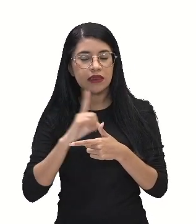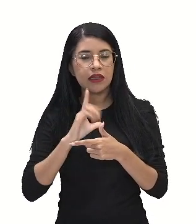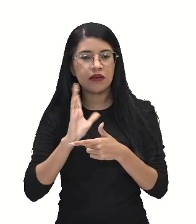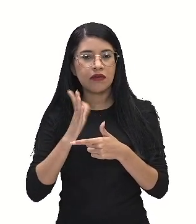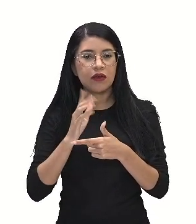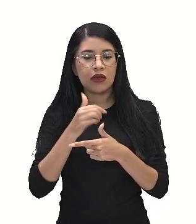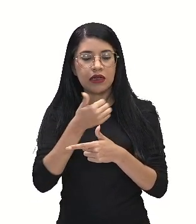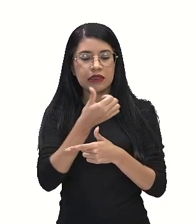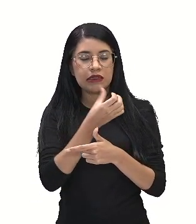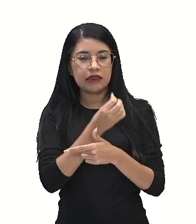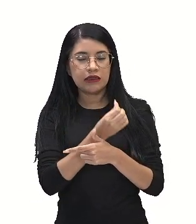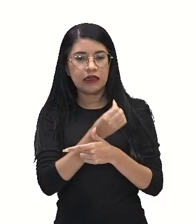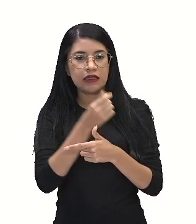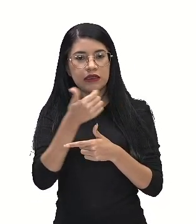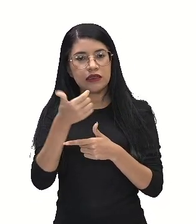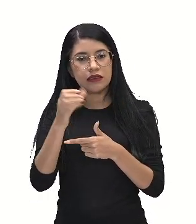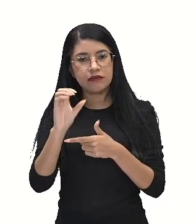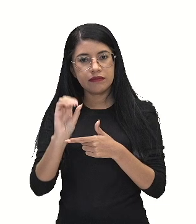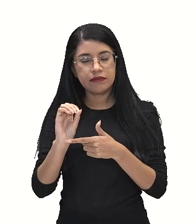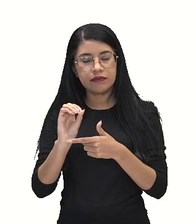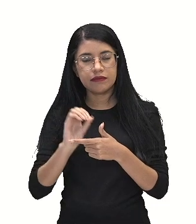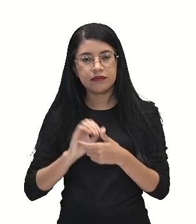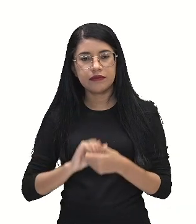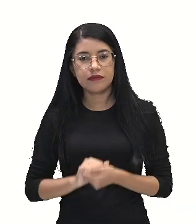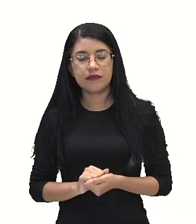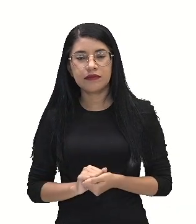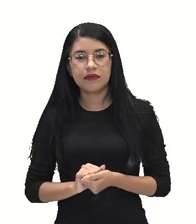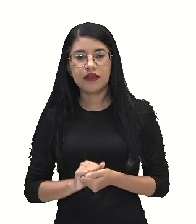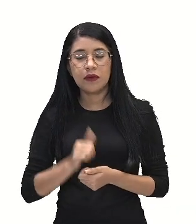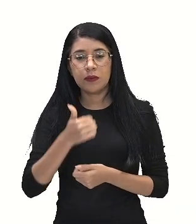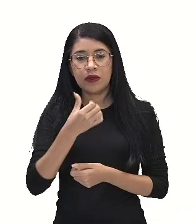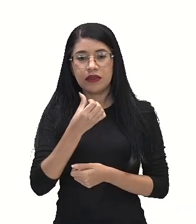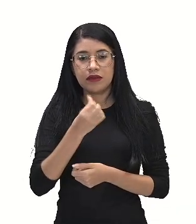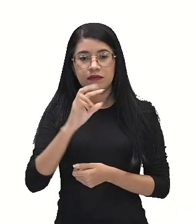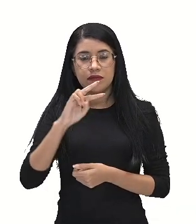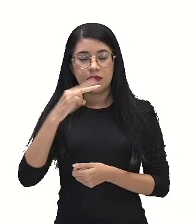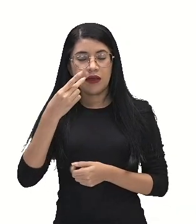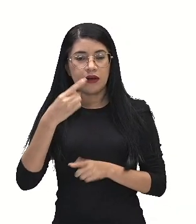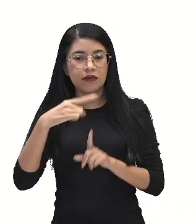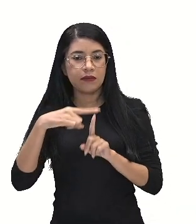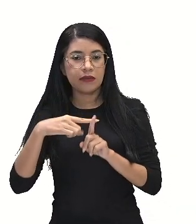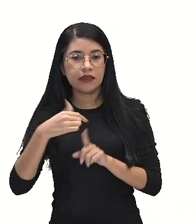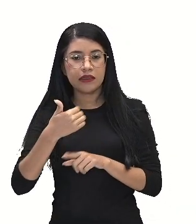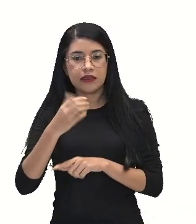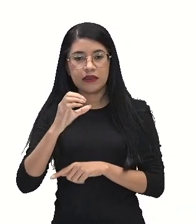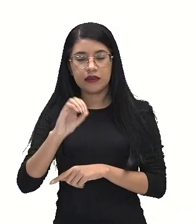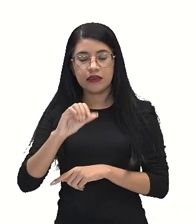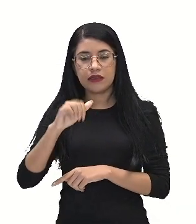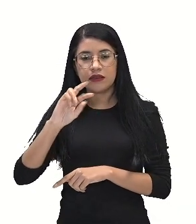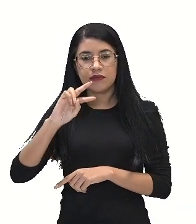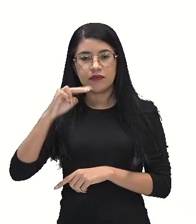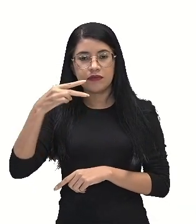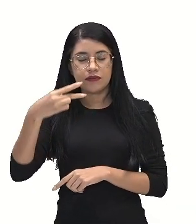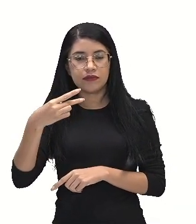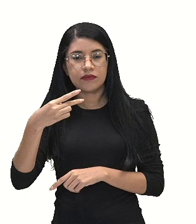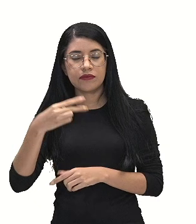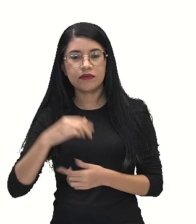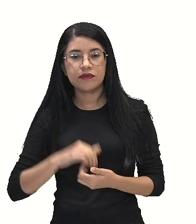Então, vai ficar 16 ao quadrado mais 10 ao quadrado